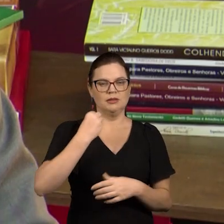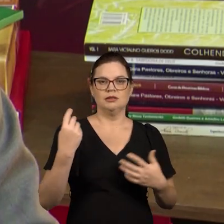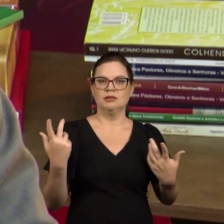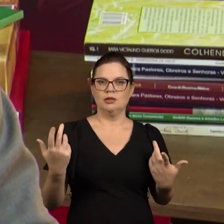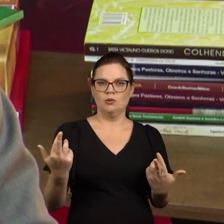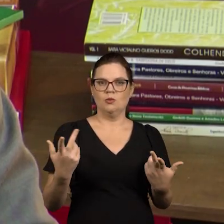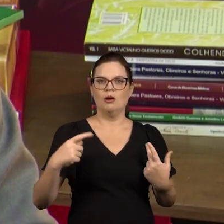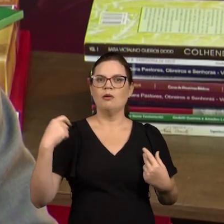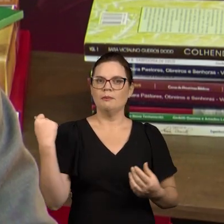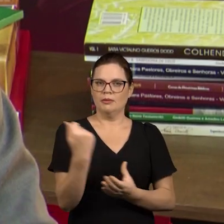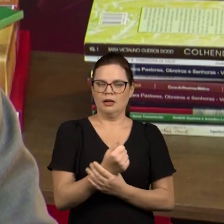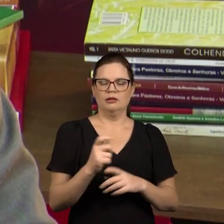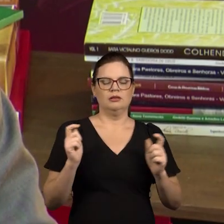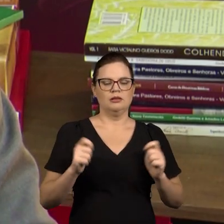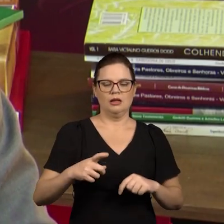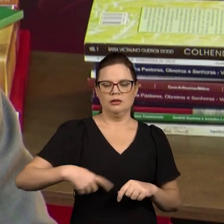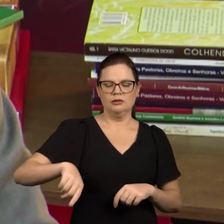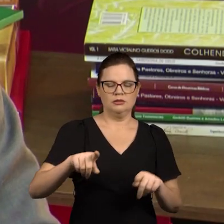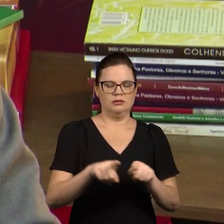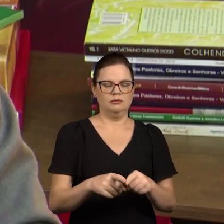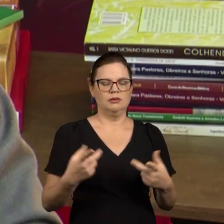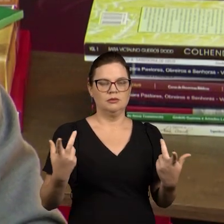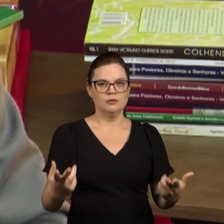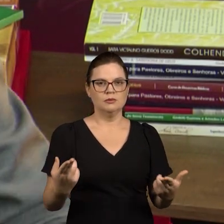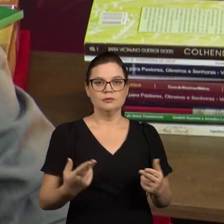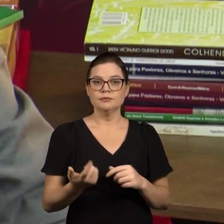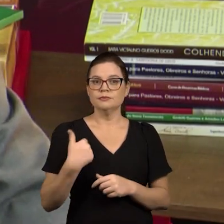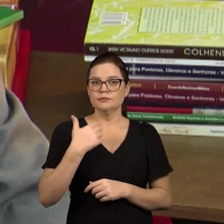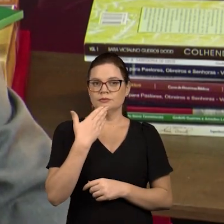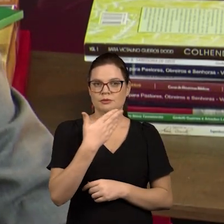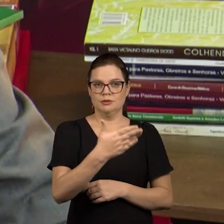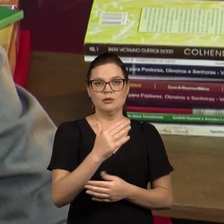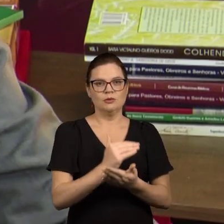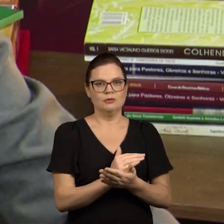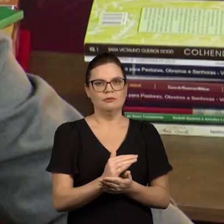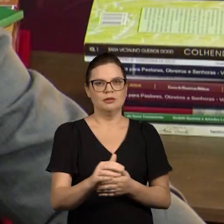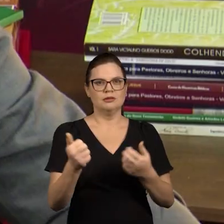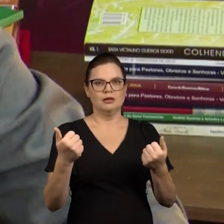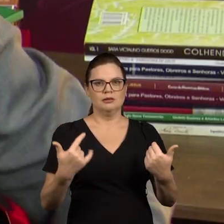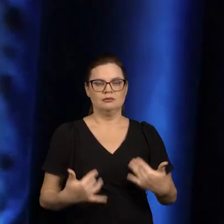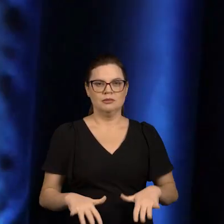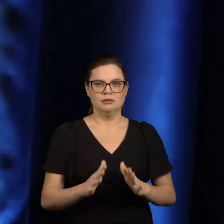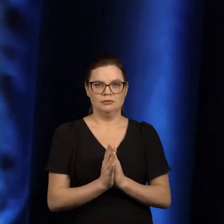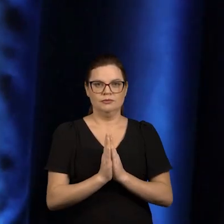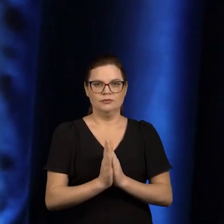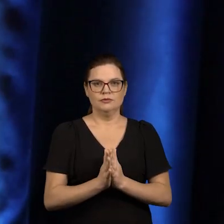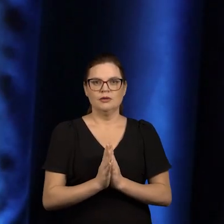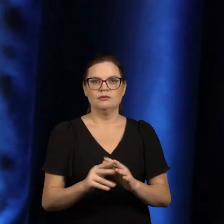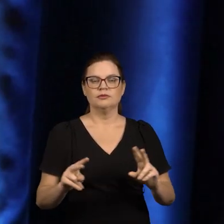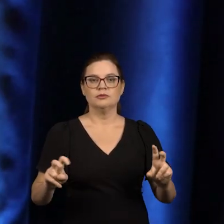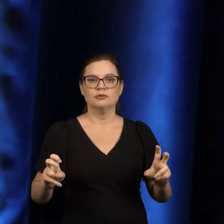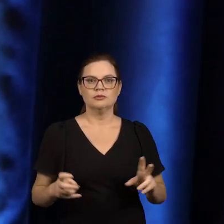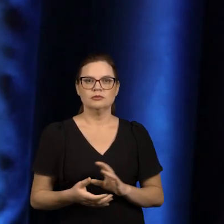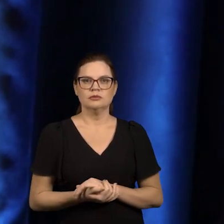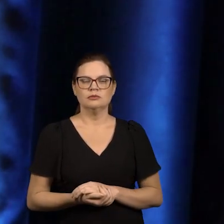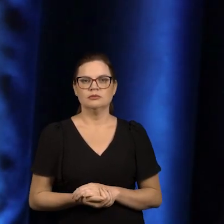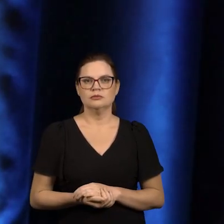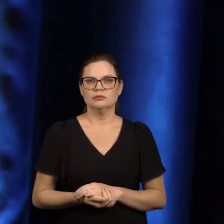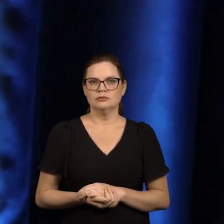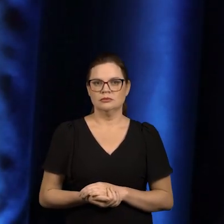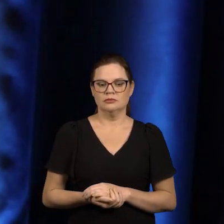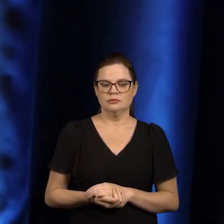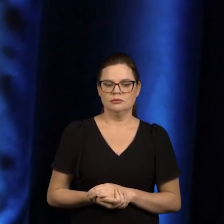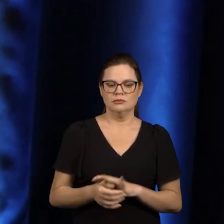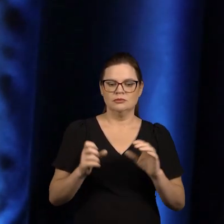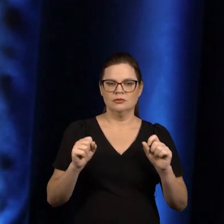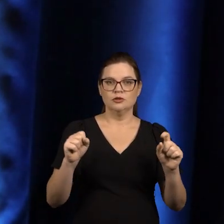Abraão viveu, nós possamos viver profeticamente. Sim. Aí eu gostaria que você falasse. Peço que seja alterado o nosso